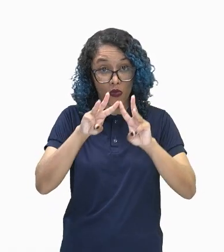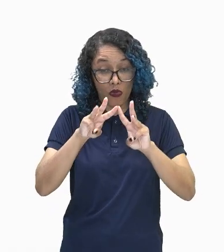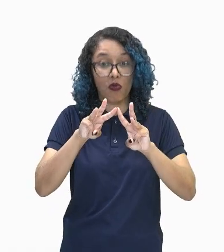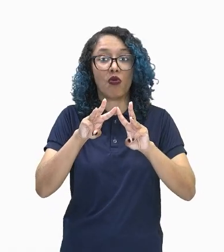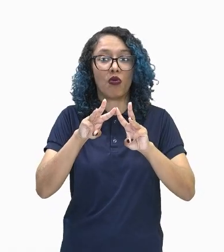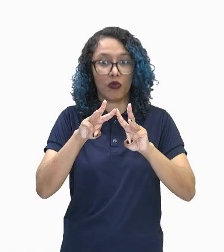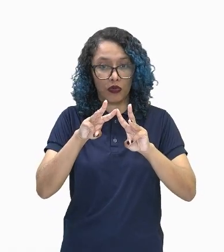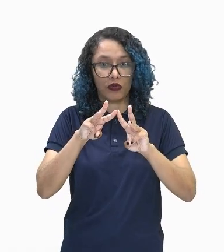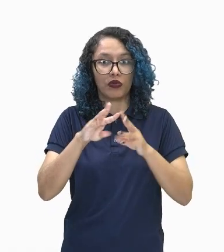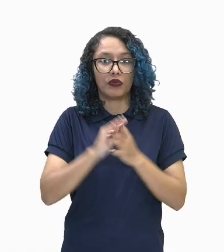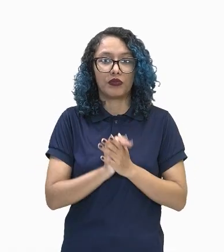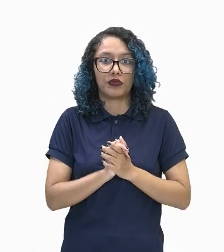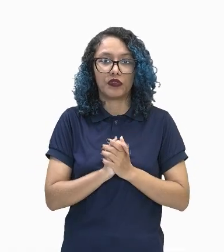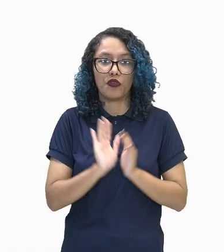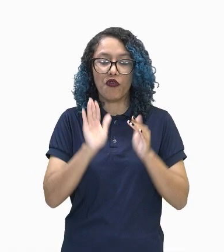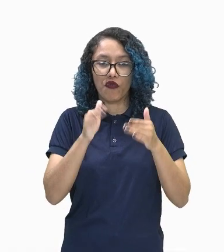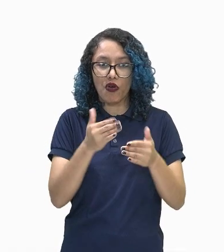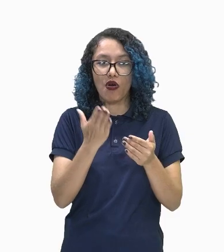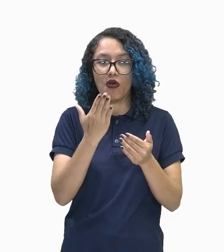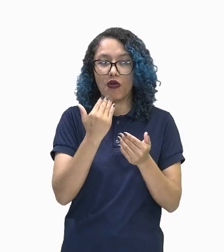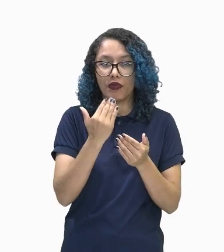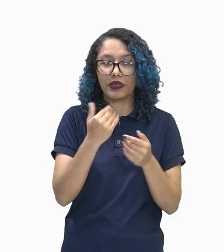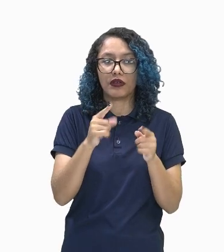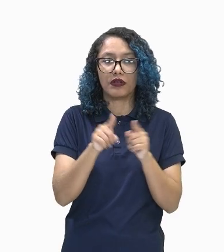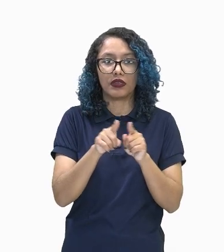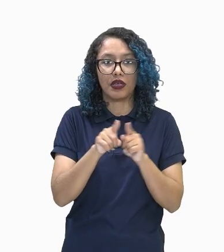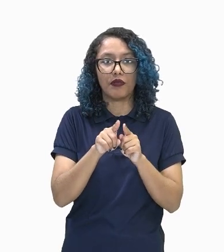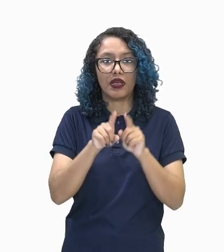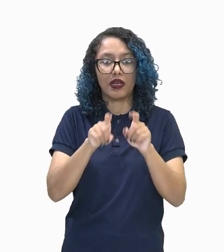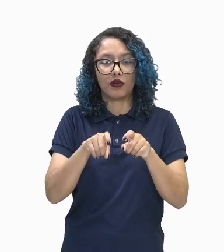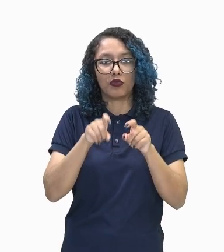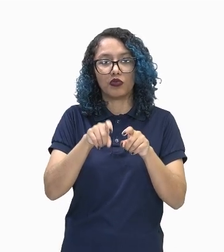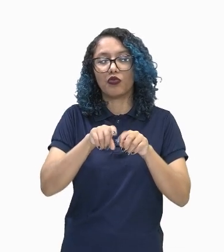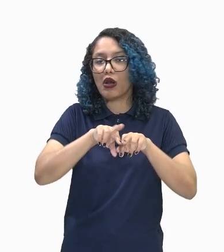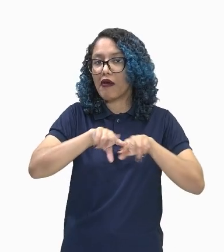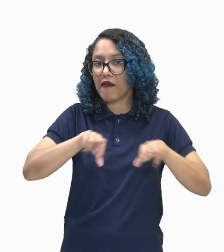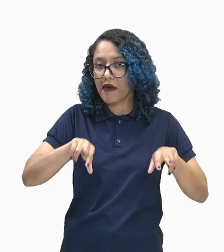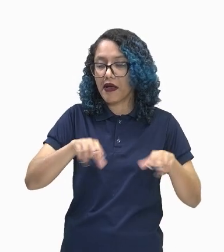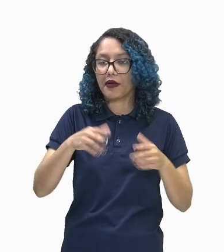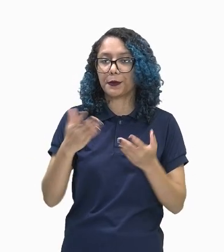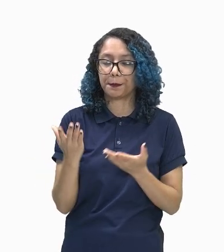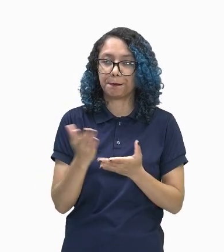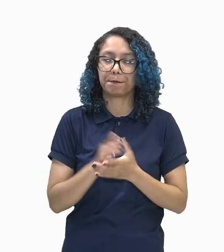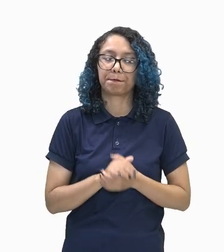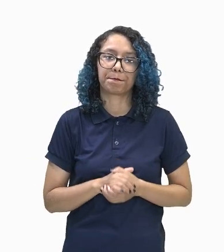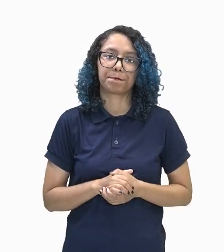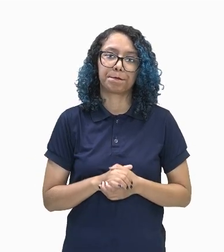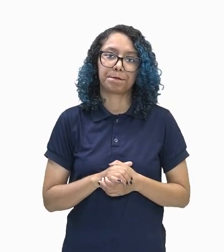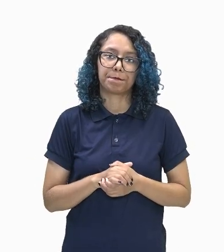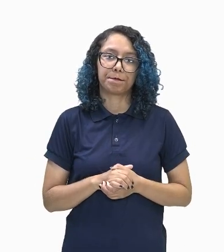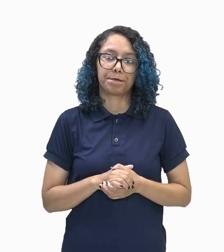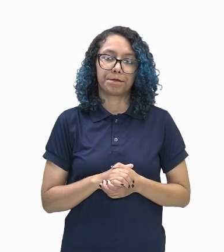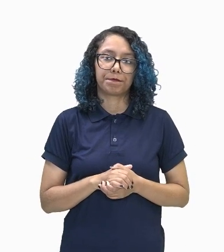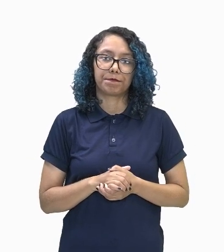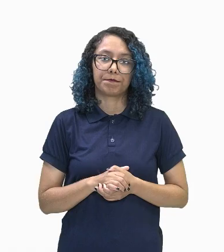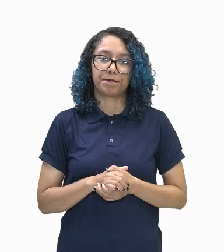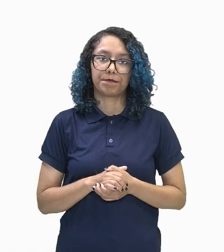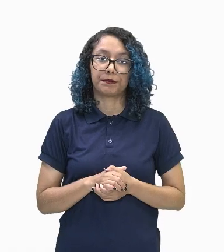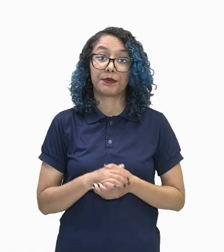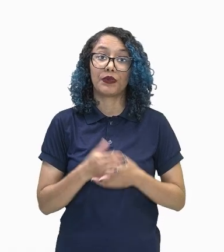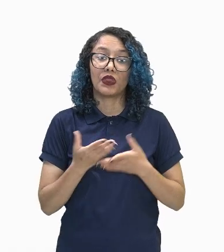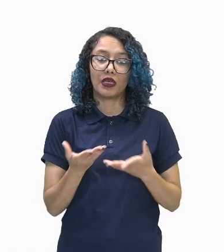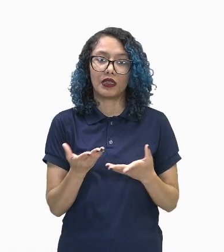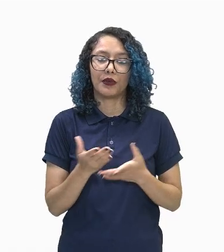para alimentação e agricultura, entre outras. Então, para se planejar, né,